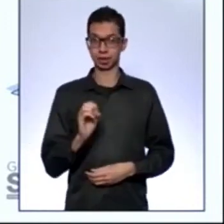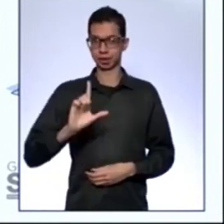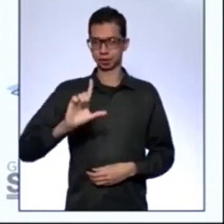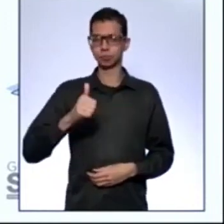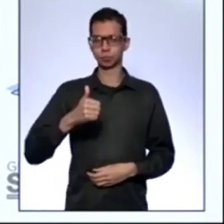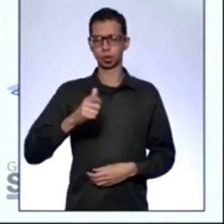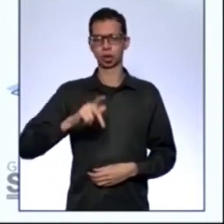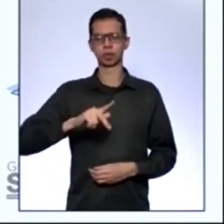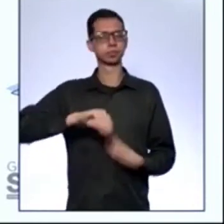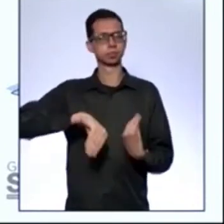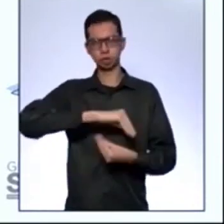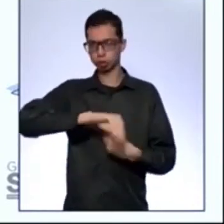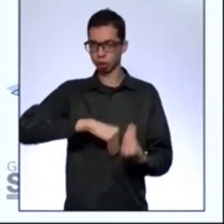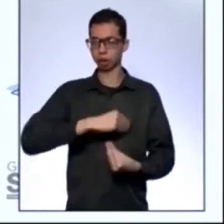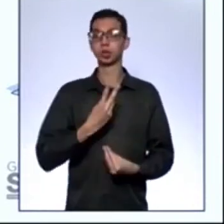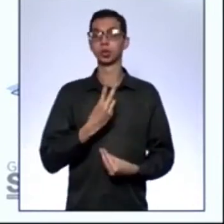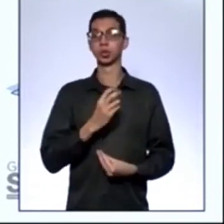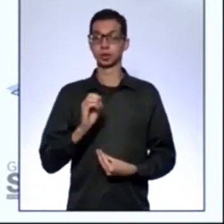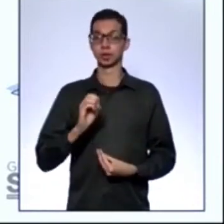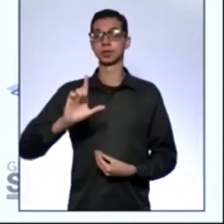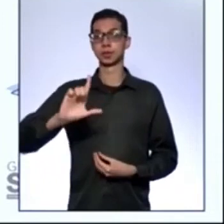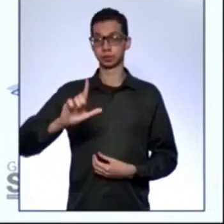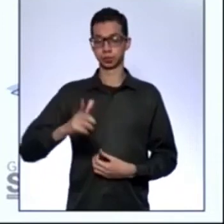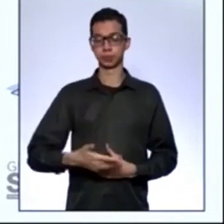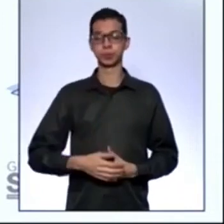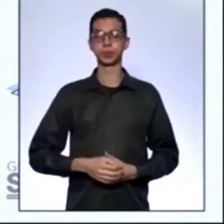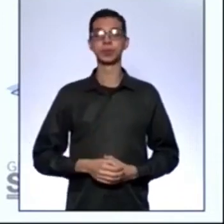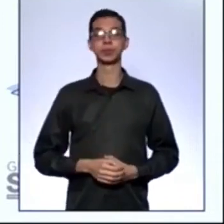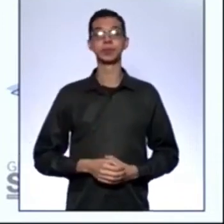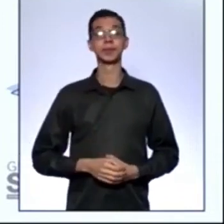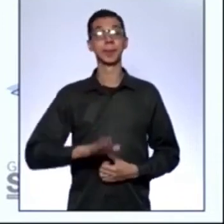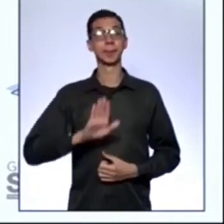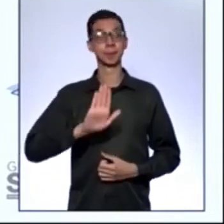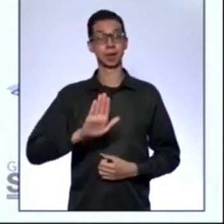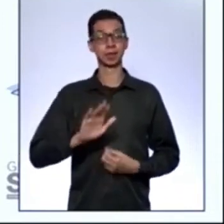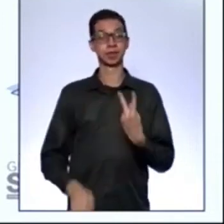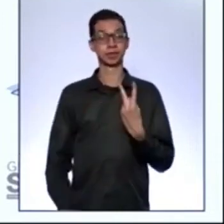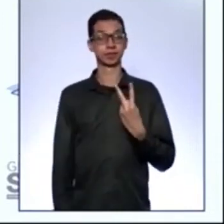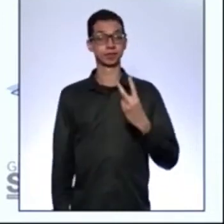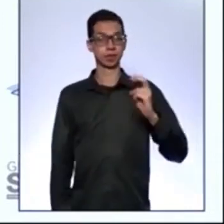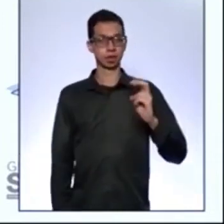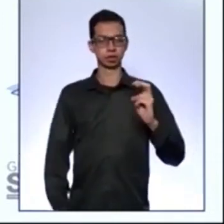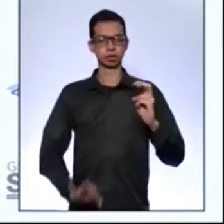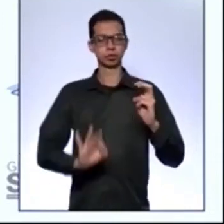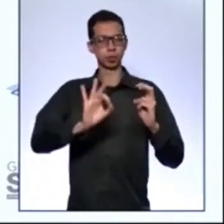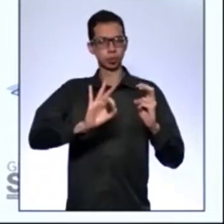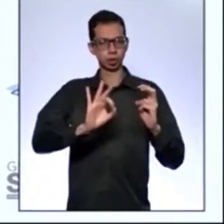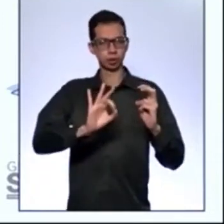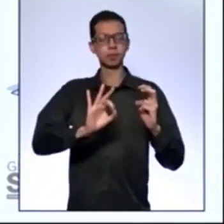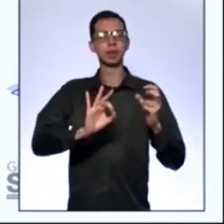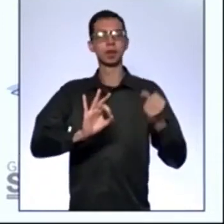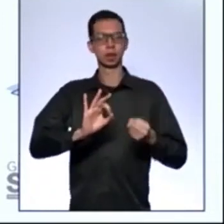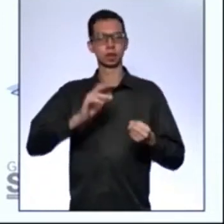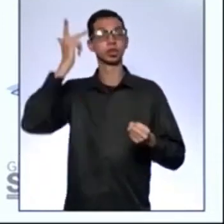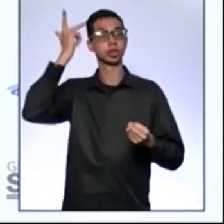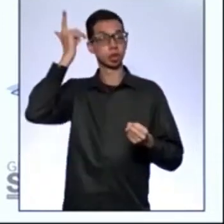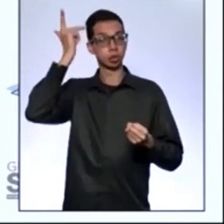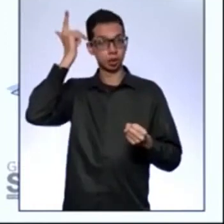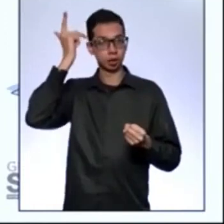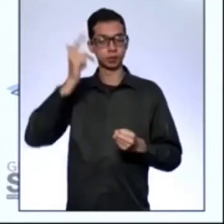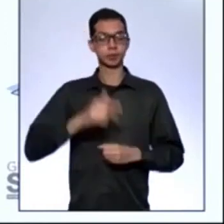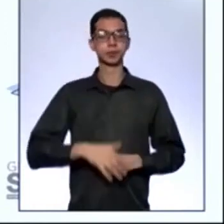naturalmente só 200 litros dos quais 25 porcento leite natural